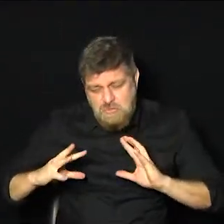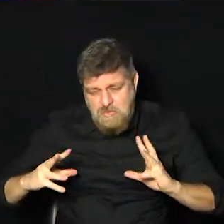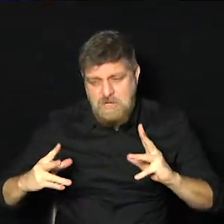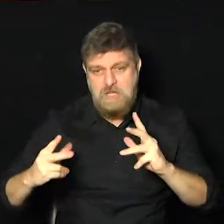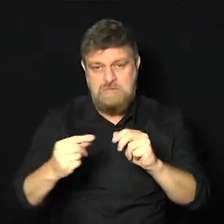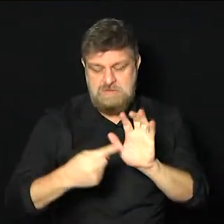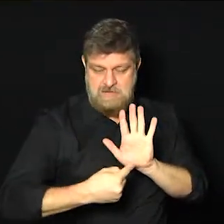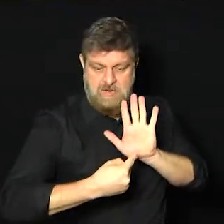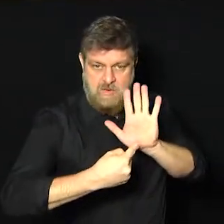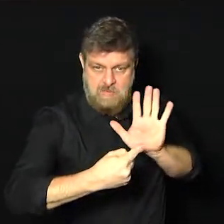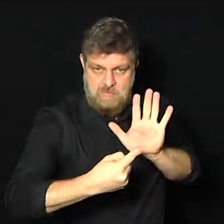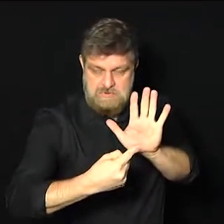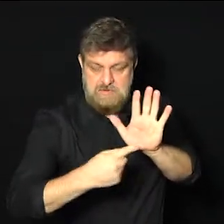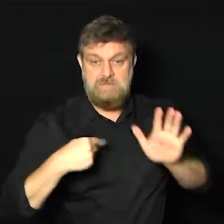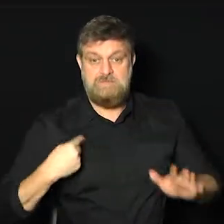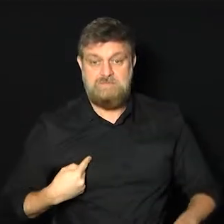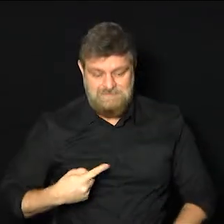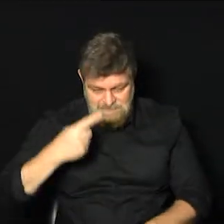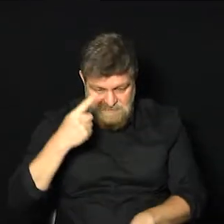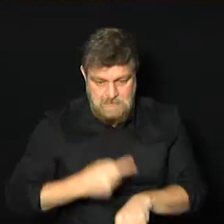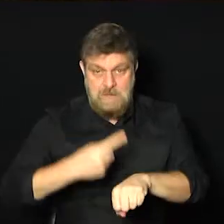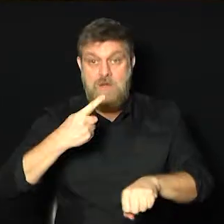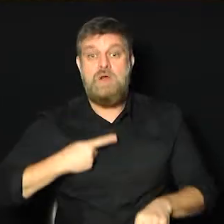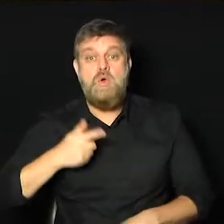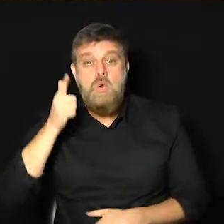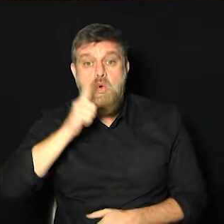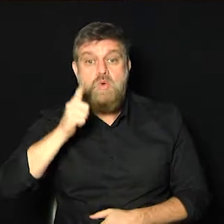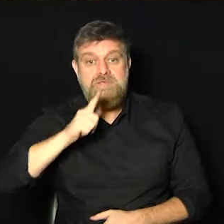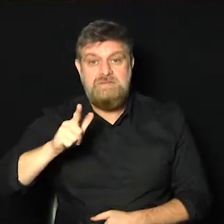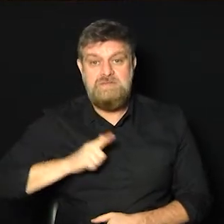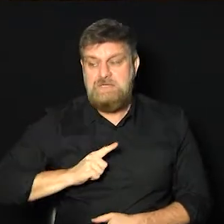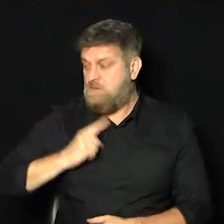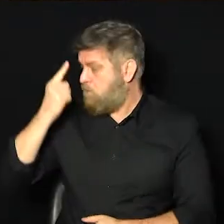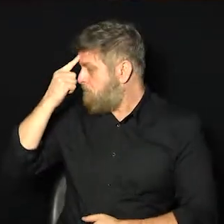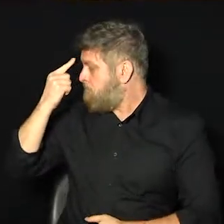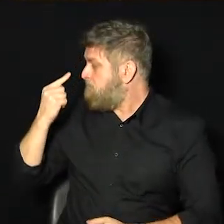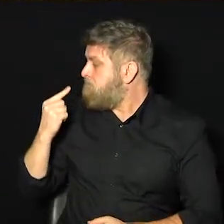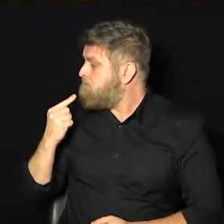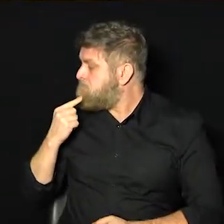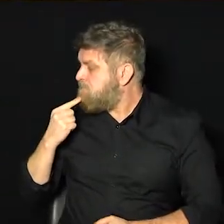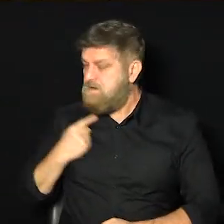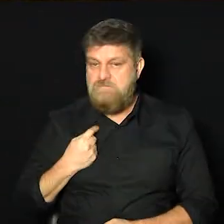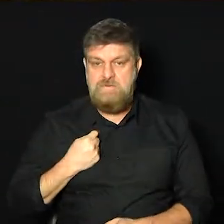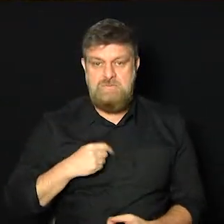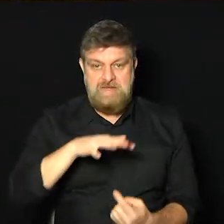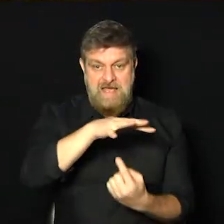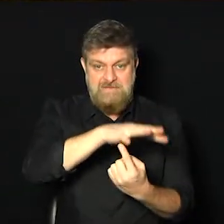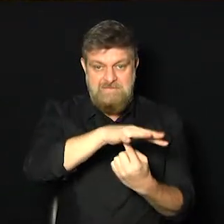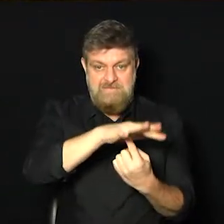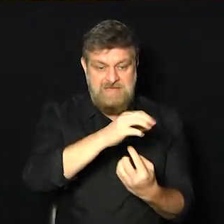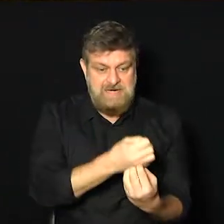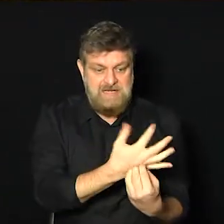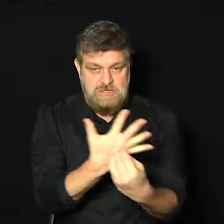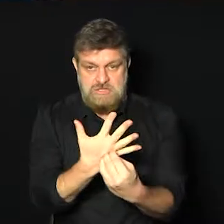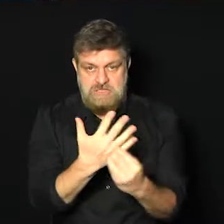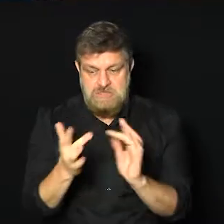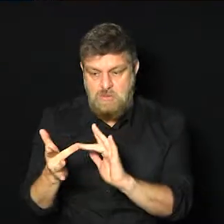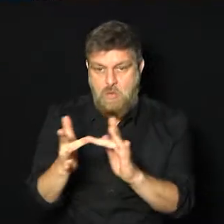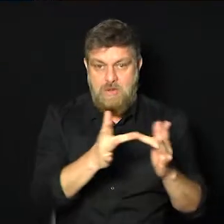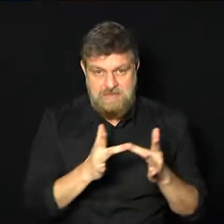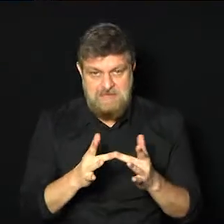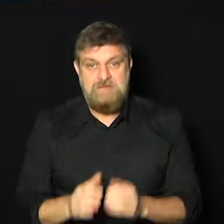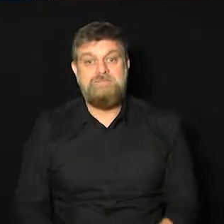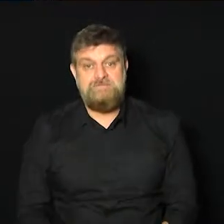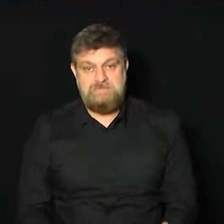no evento automaticamente ganharam um perfil nessa nova feira e eles estão conectados. O